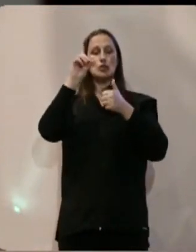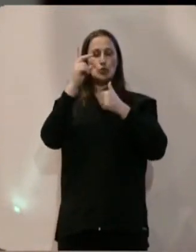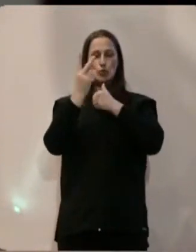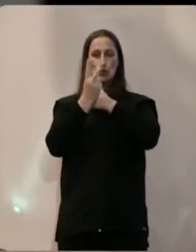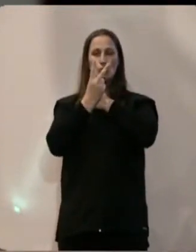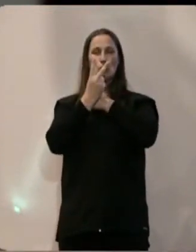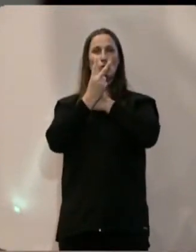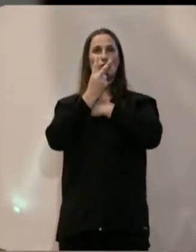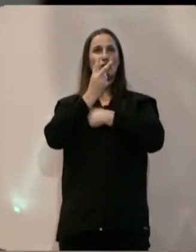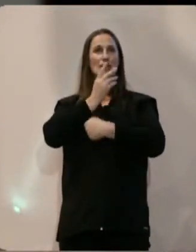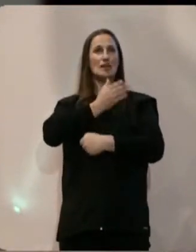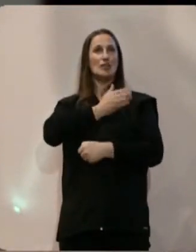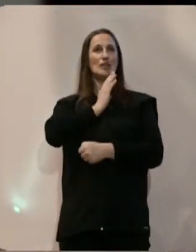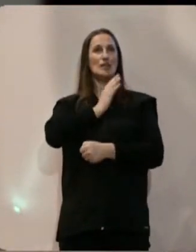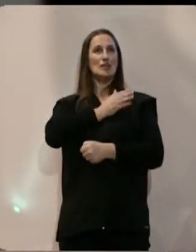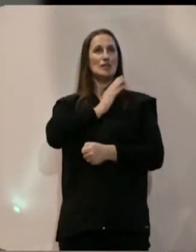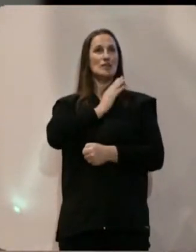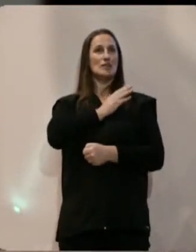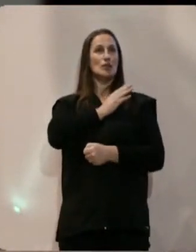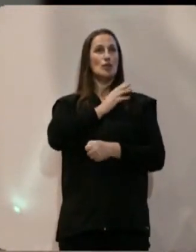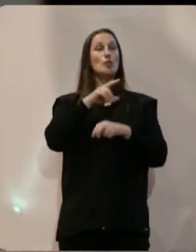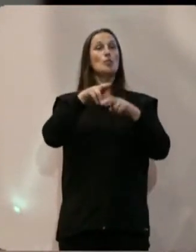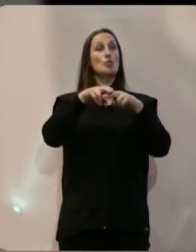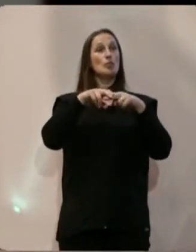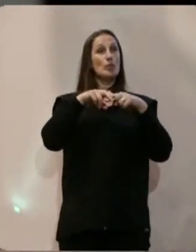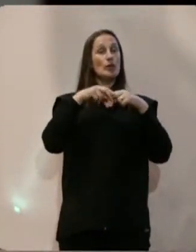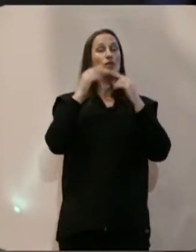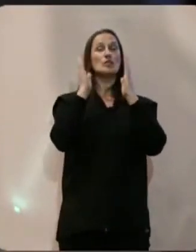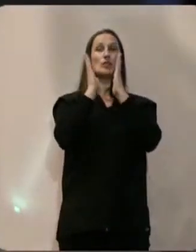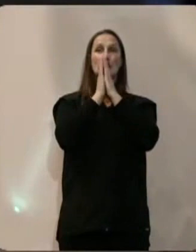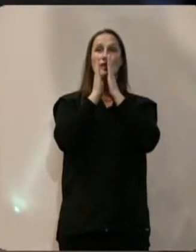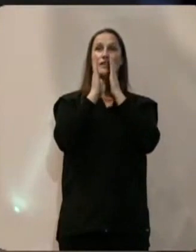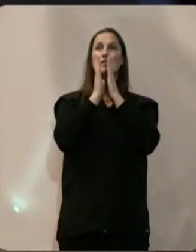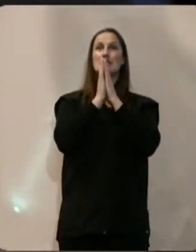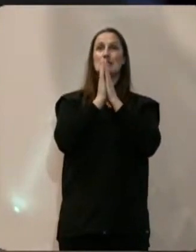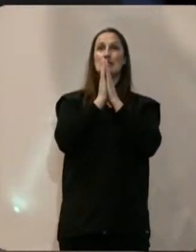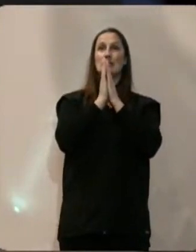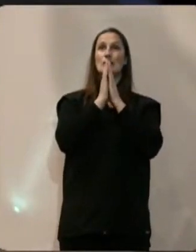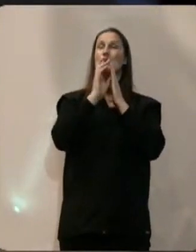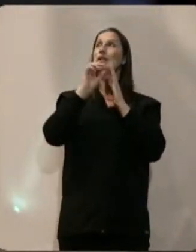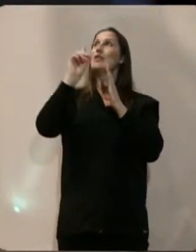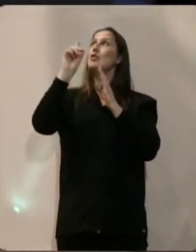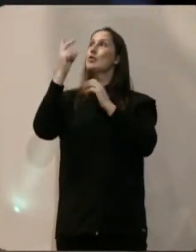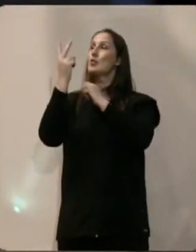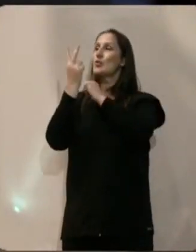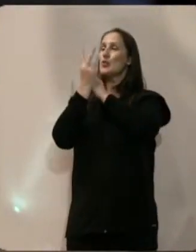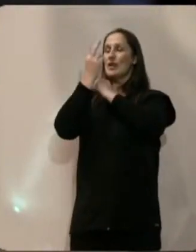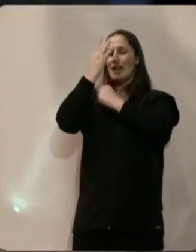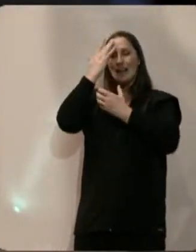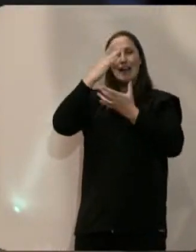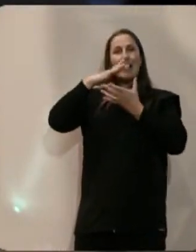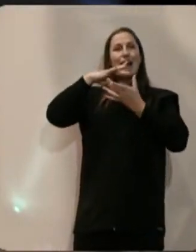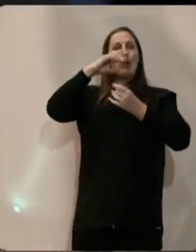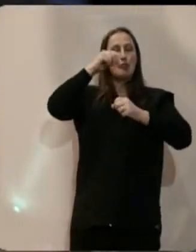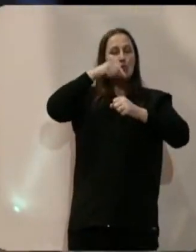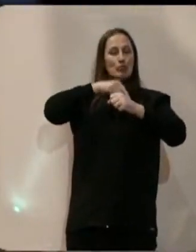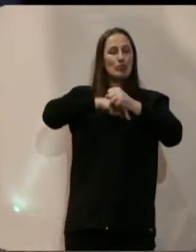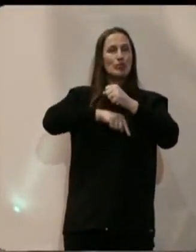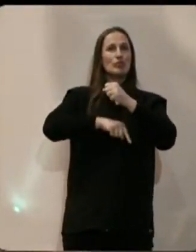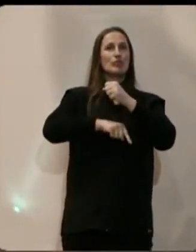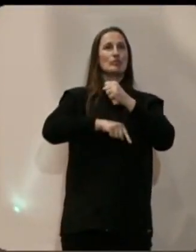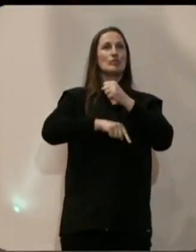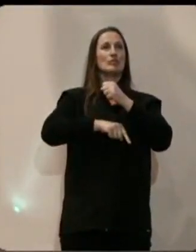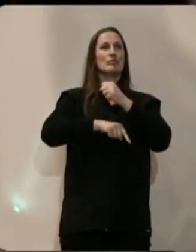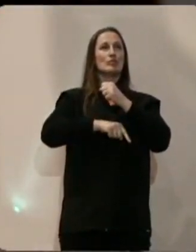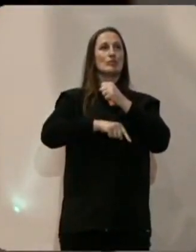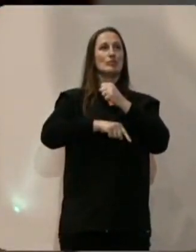isso a nossa oração começa a ficar eficaz. Porque o Senhor vem e trata a nossa alma. Mas quando